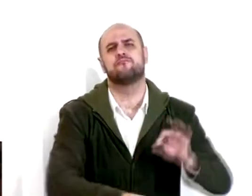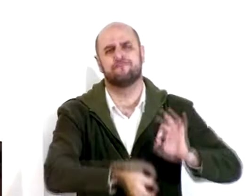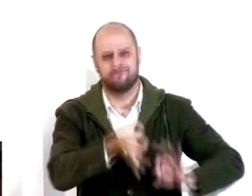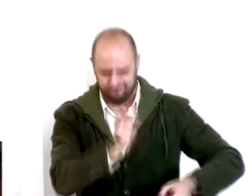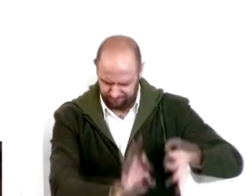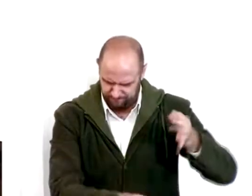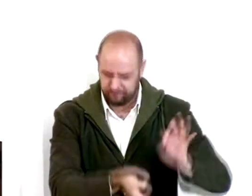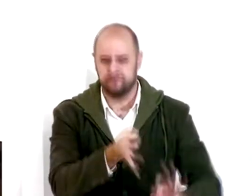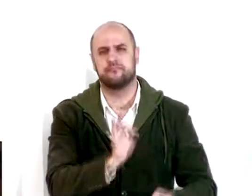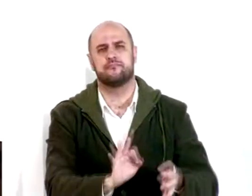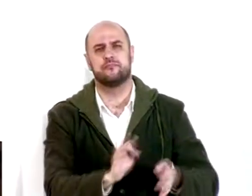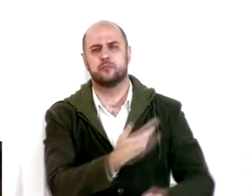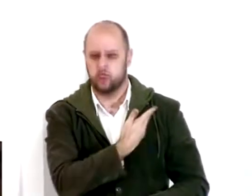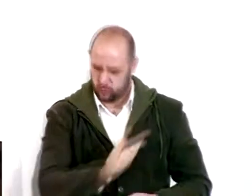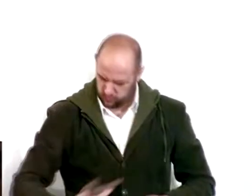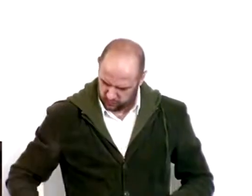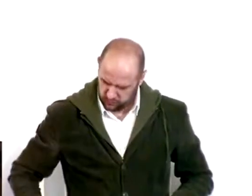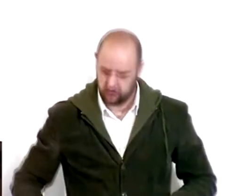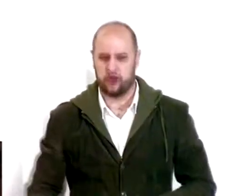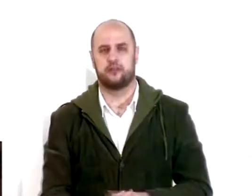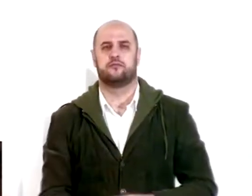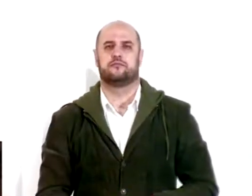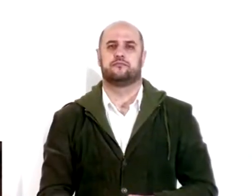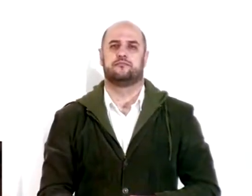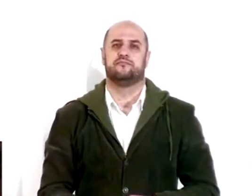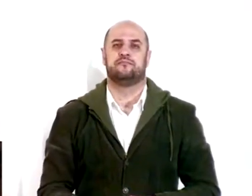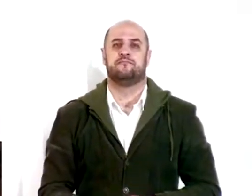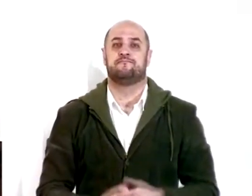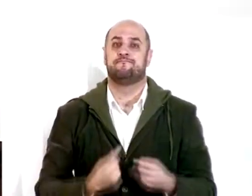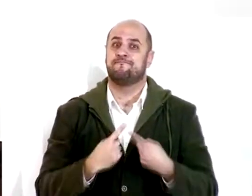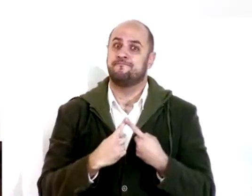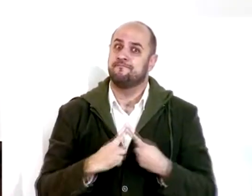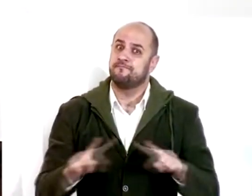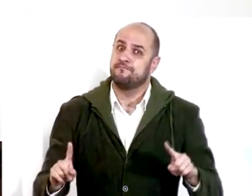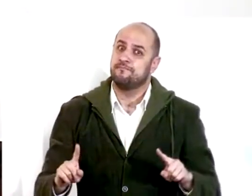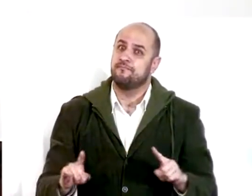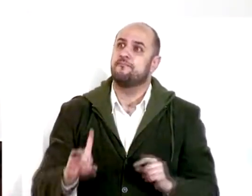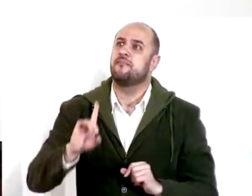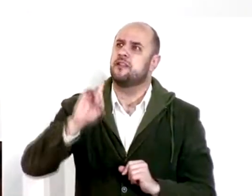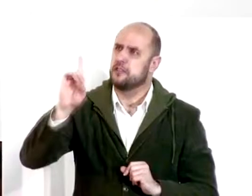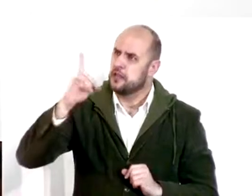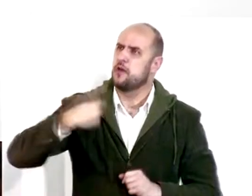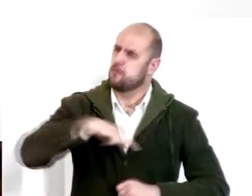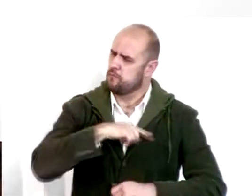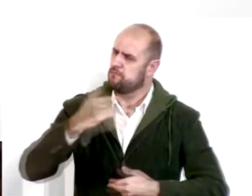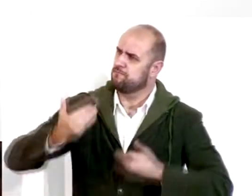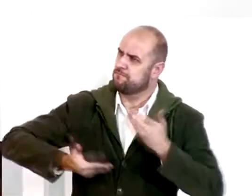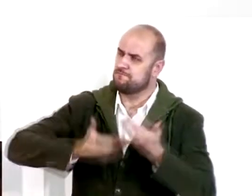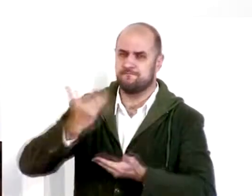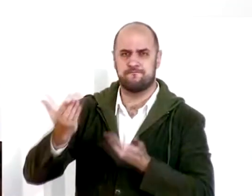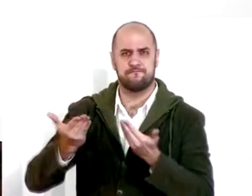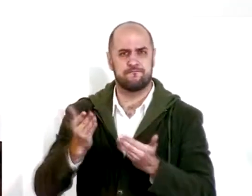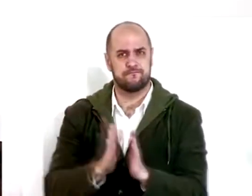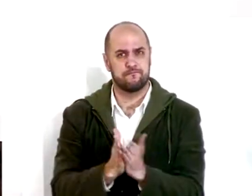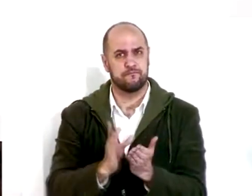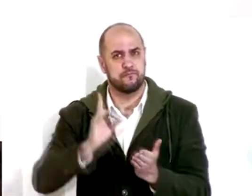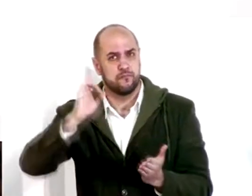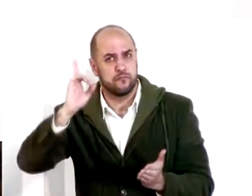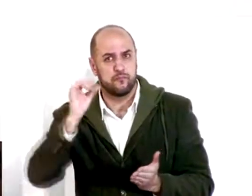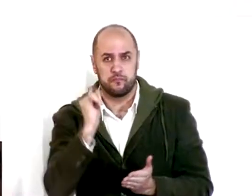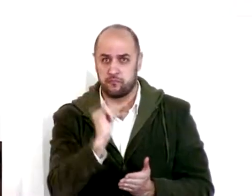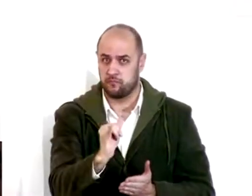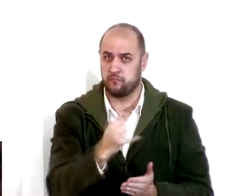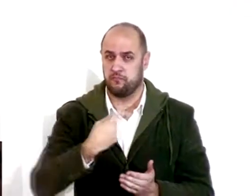juízes, sobre governantes. Mas o Deus a quem nós servimos e que a Escritura Sagrada